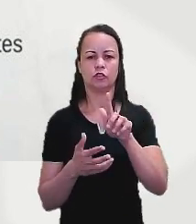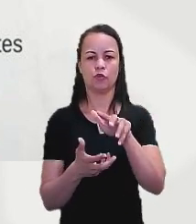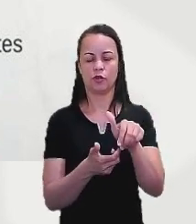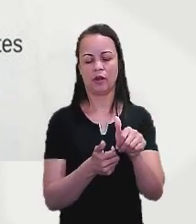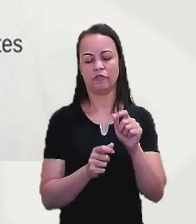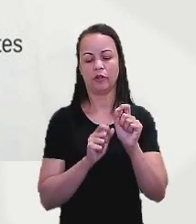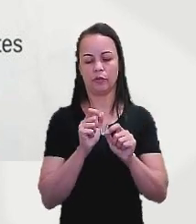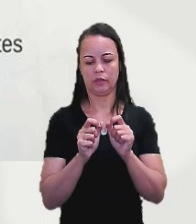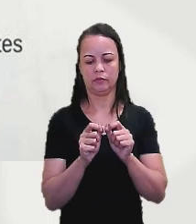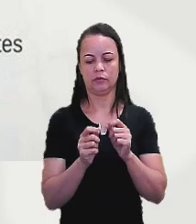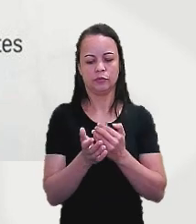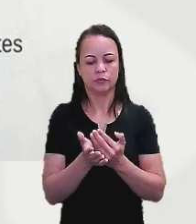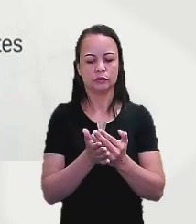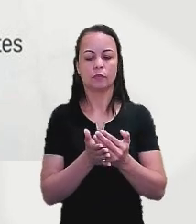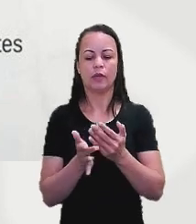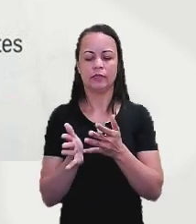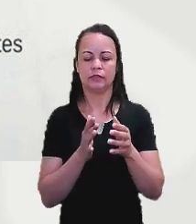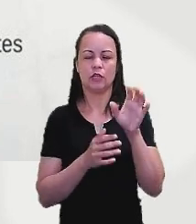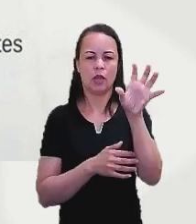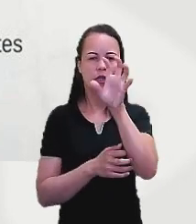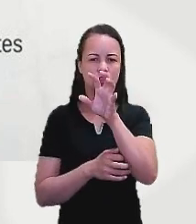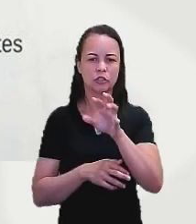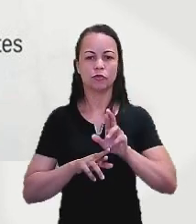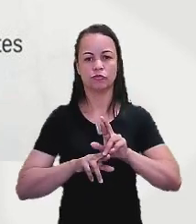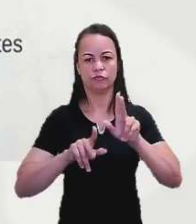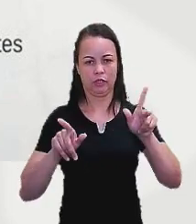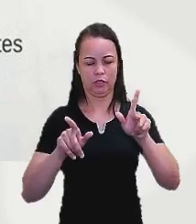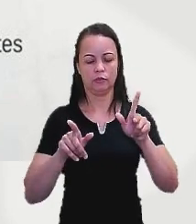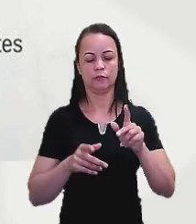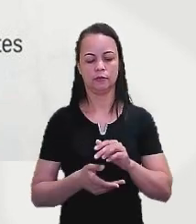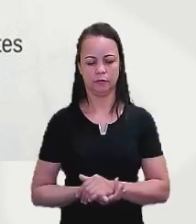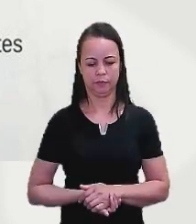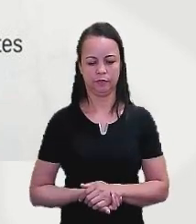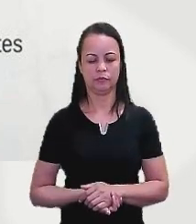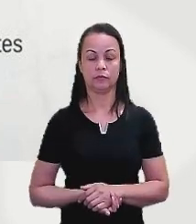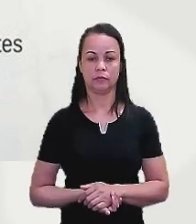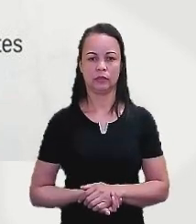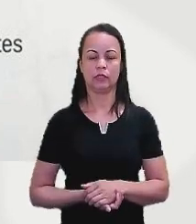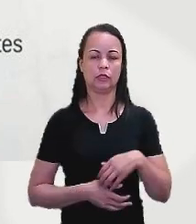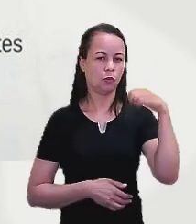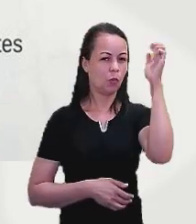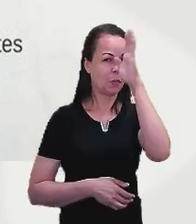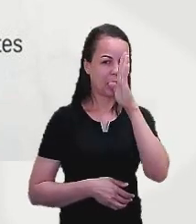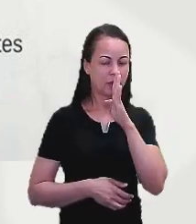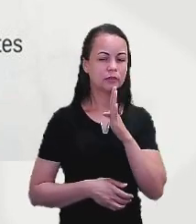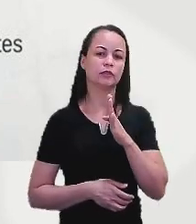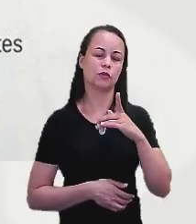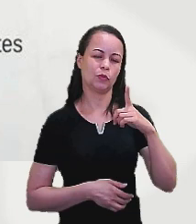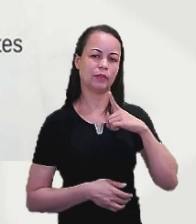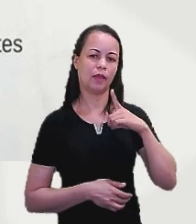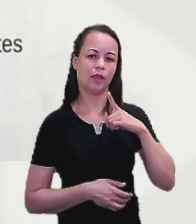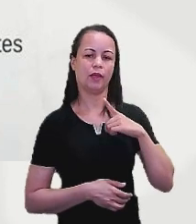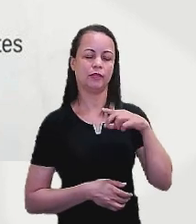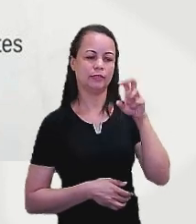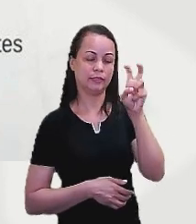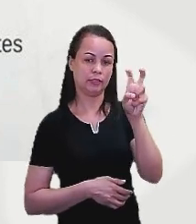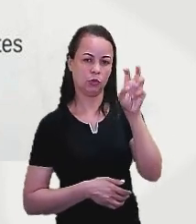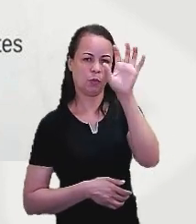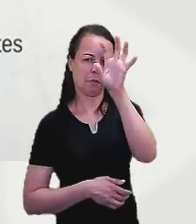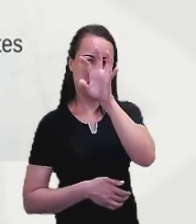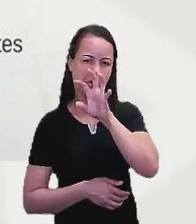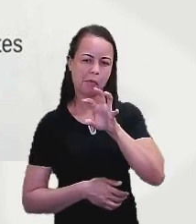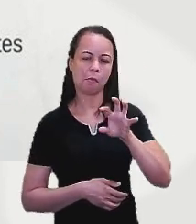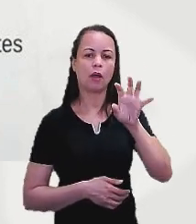Ela ocorre em diferentes regiões, né? Como eu falei para vocês, o Brasil tem 5 regiões e